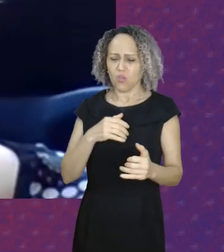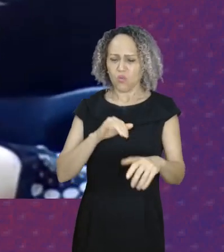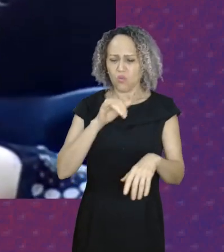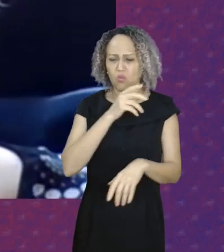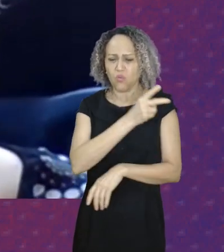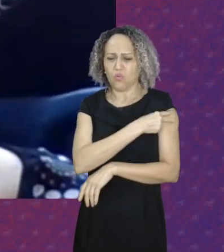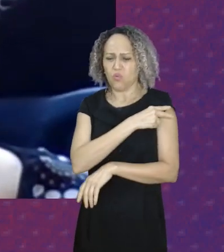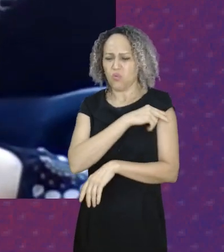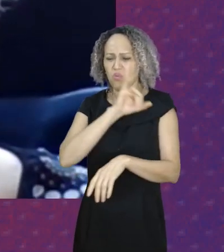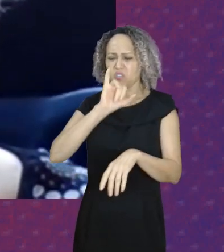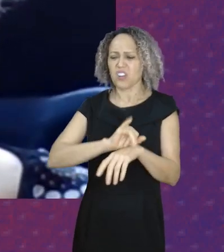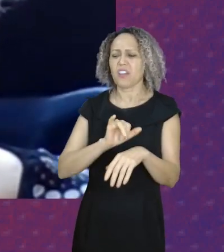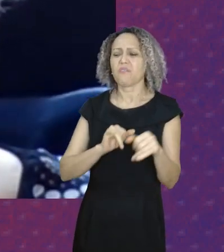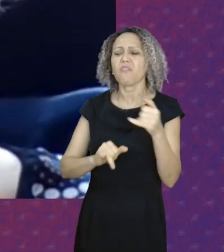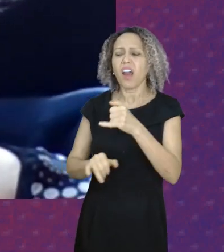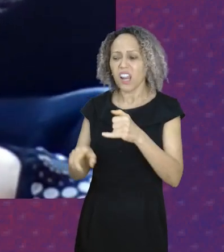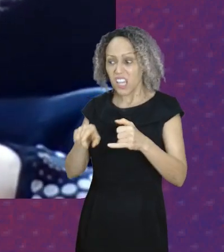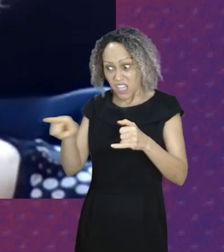demitido.